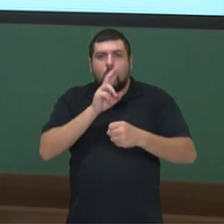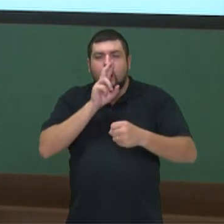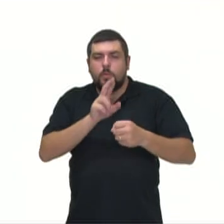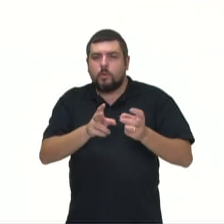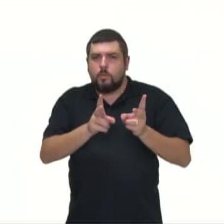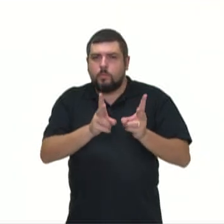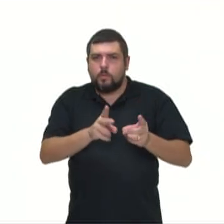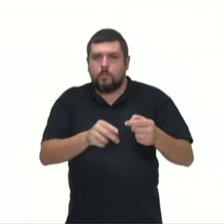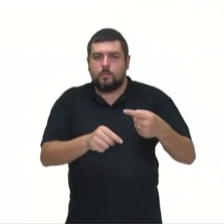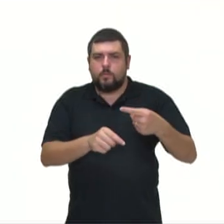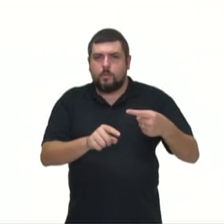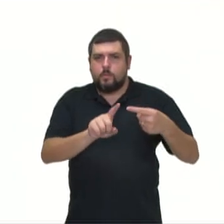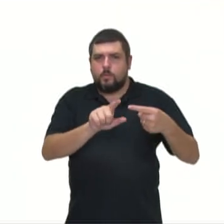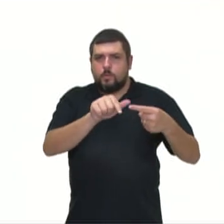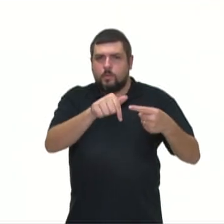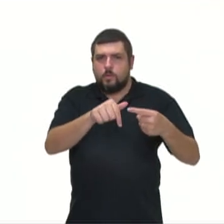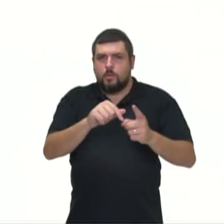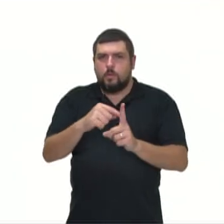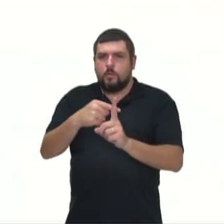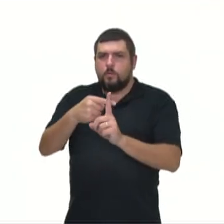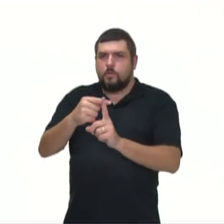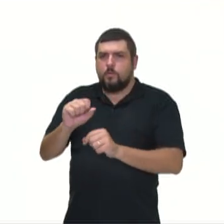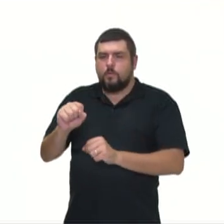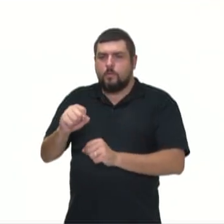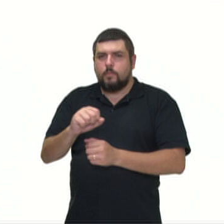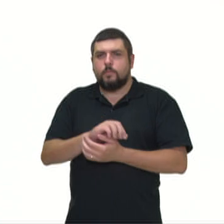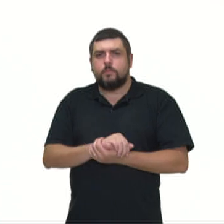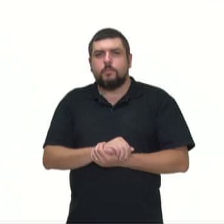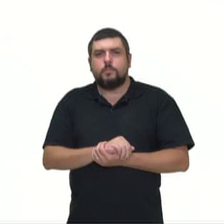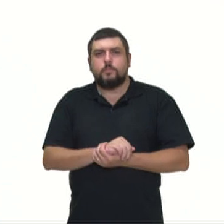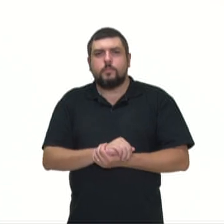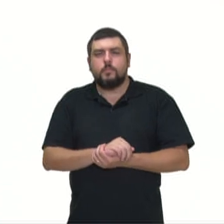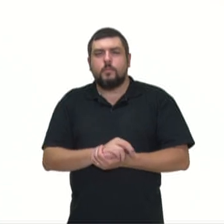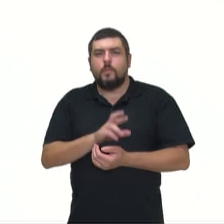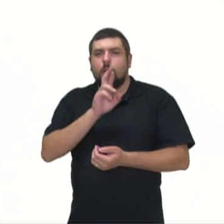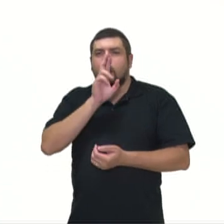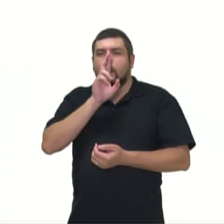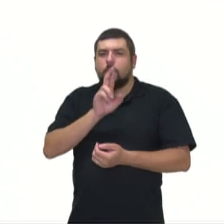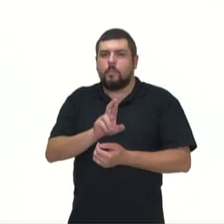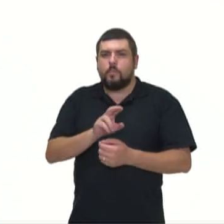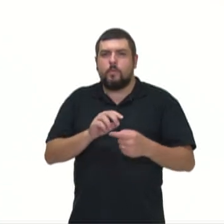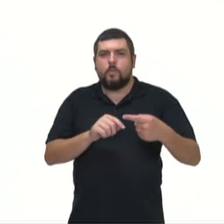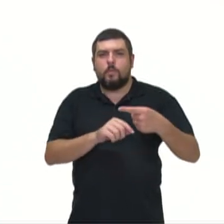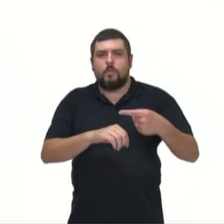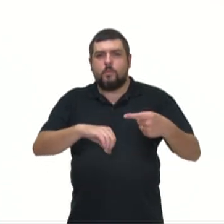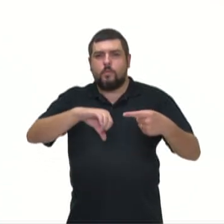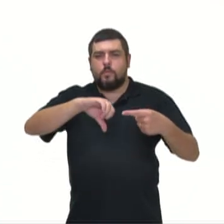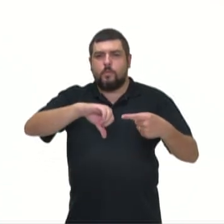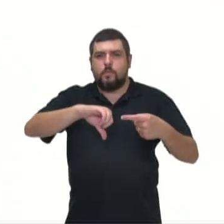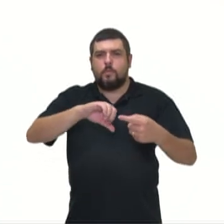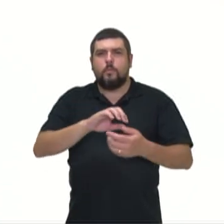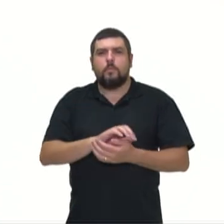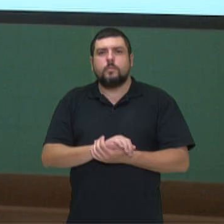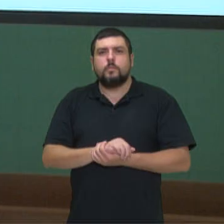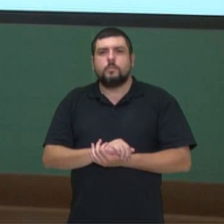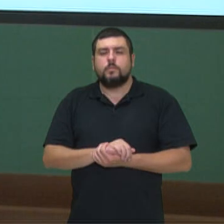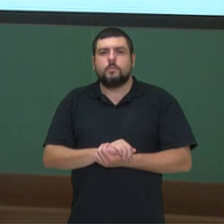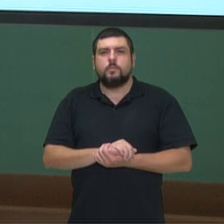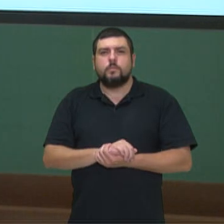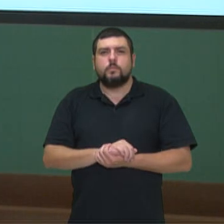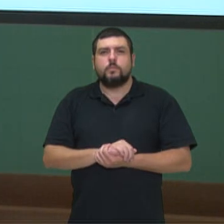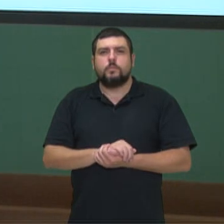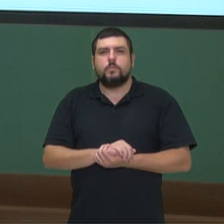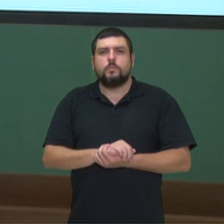menos 17 mais 8. Então, o resultado final, menos 9. E a última, a letra